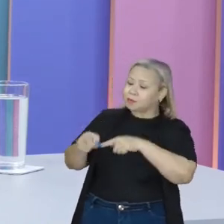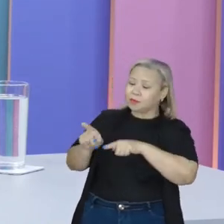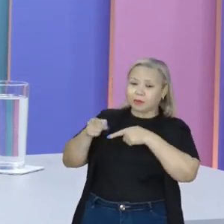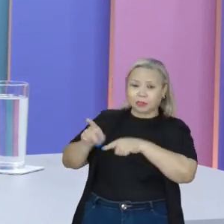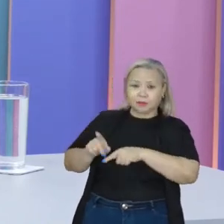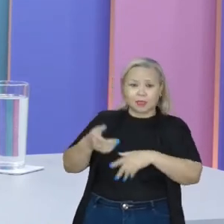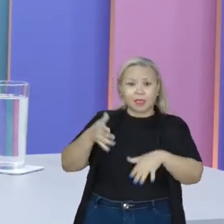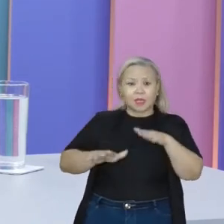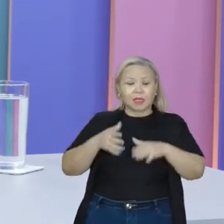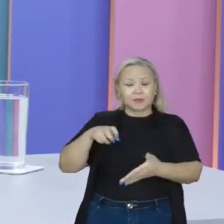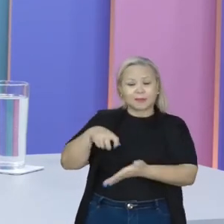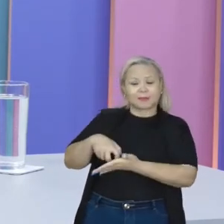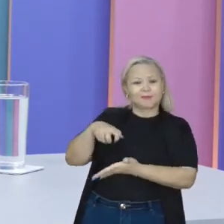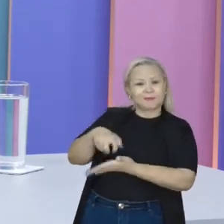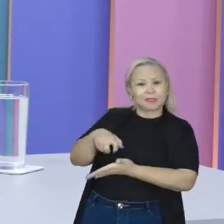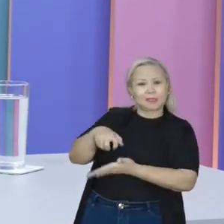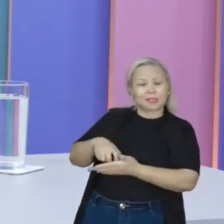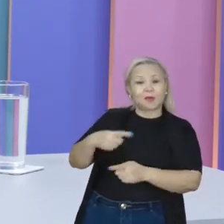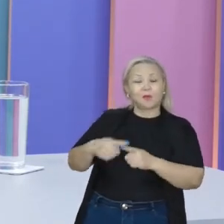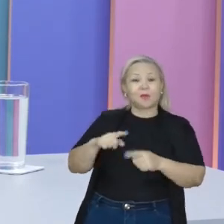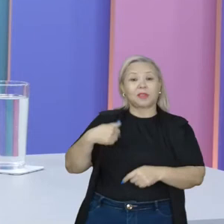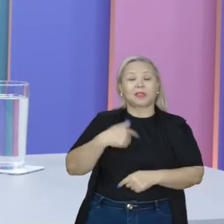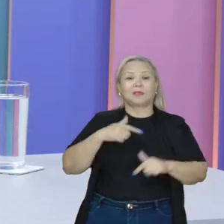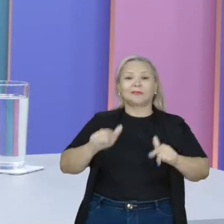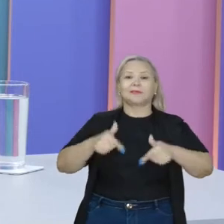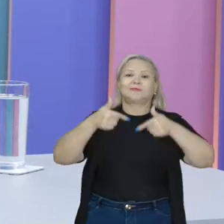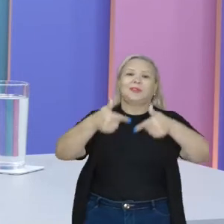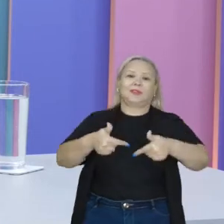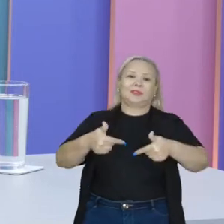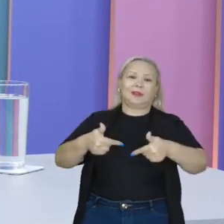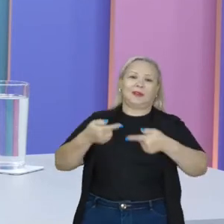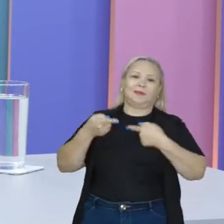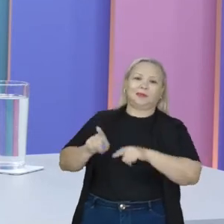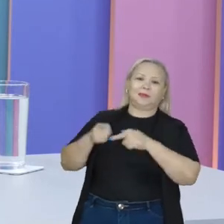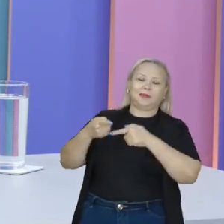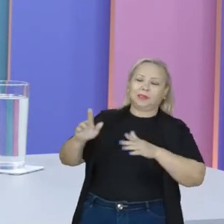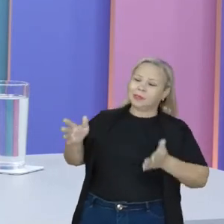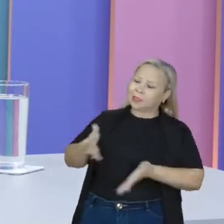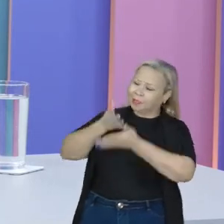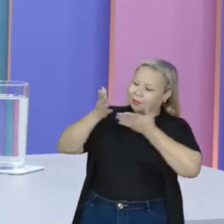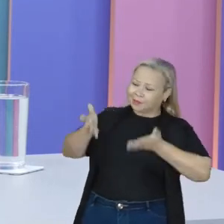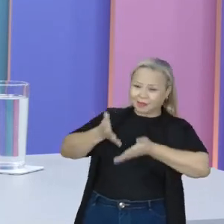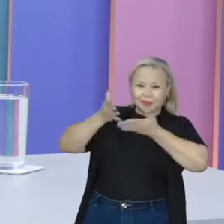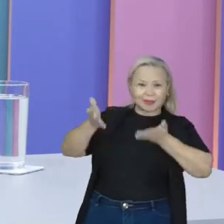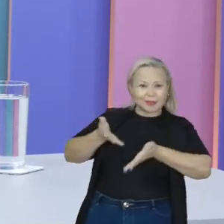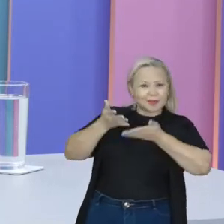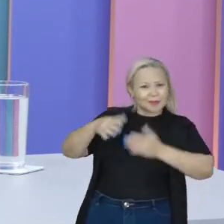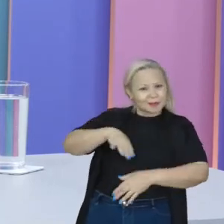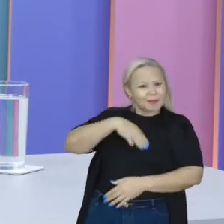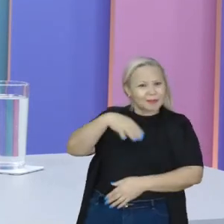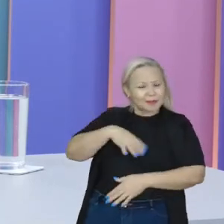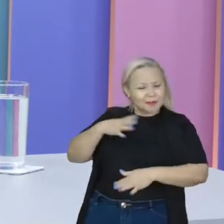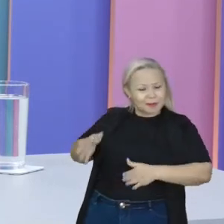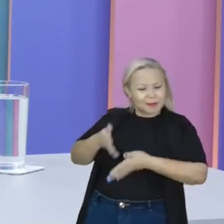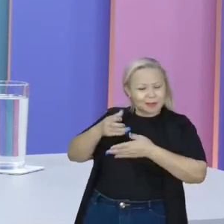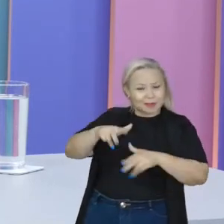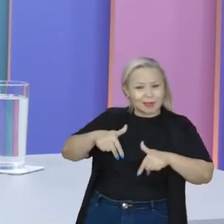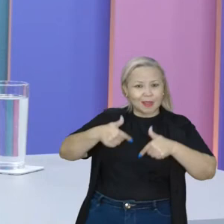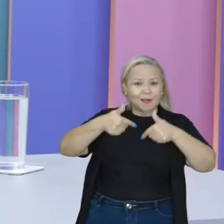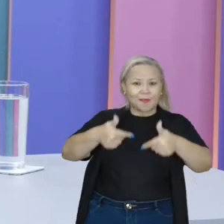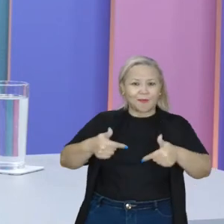vezes, somos penalizados porque a gente enfrenta esse desafio, né? Somos encorajados a enfrentar esses desafios. Então, o